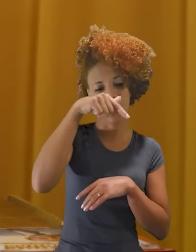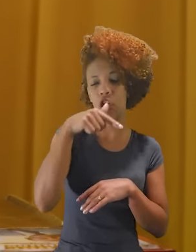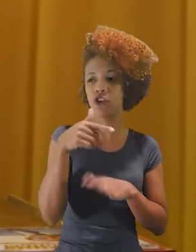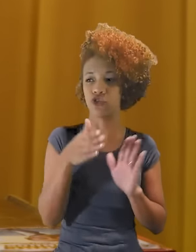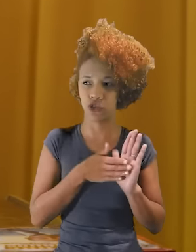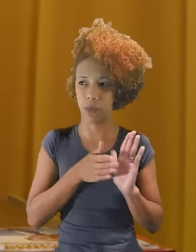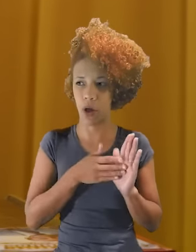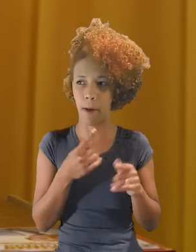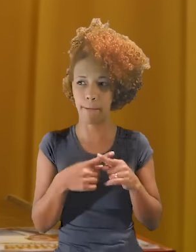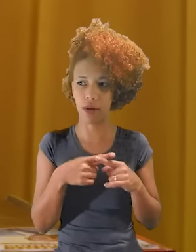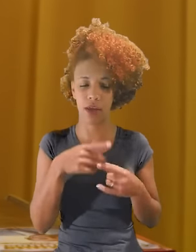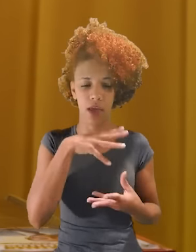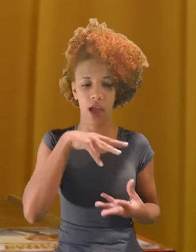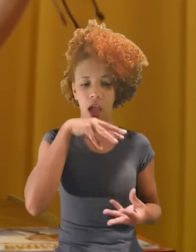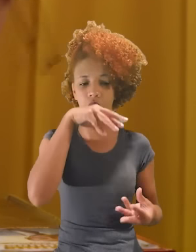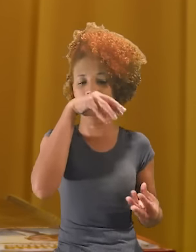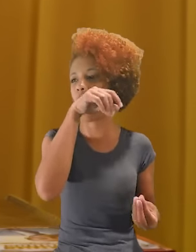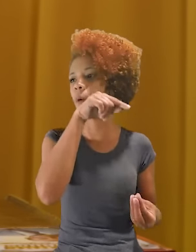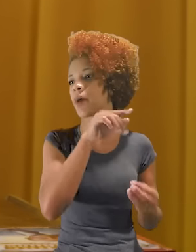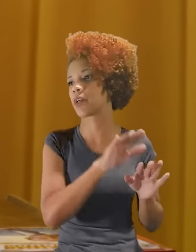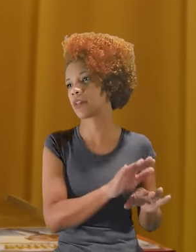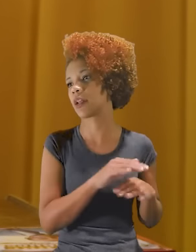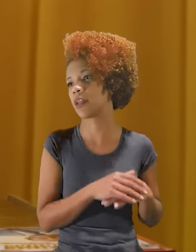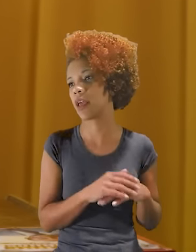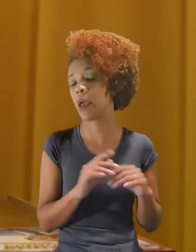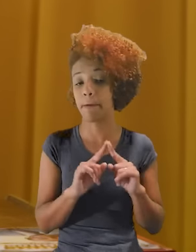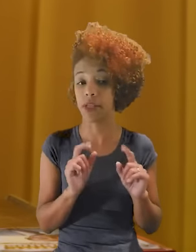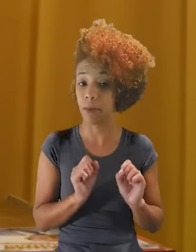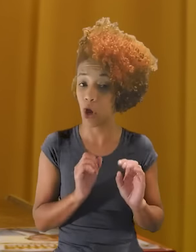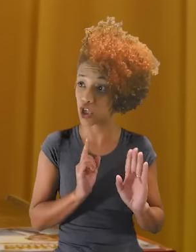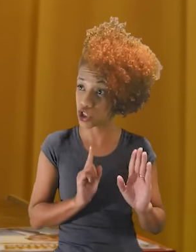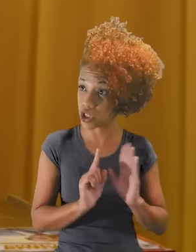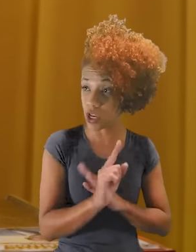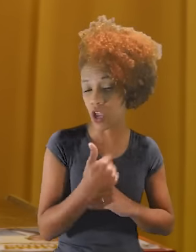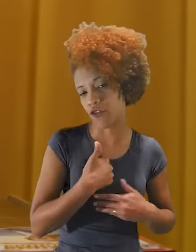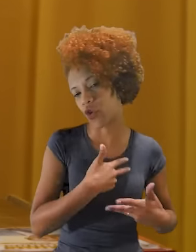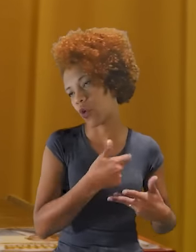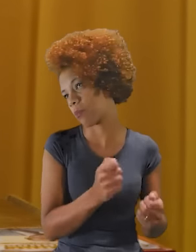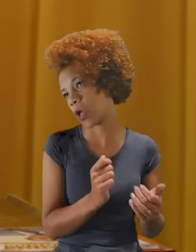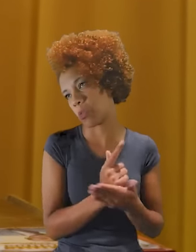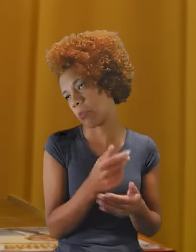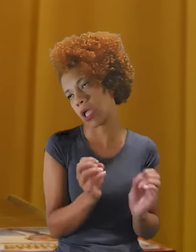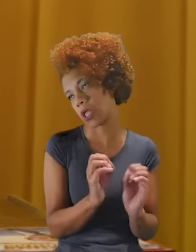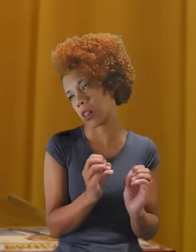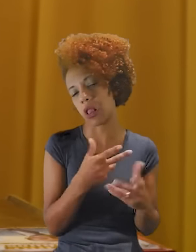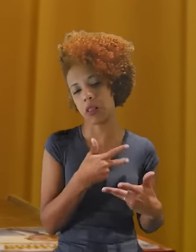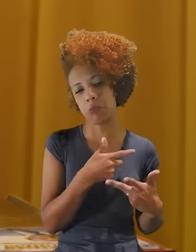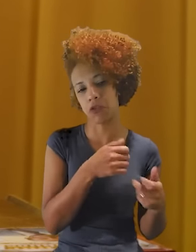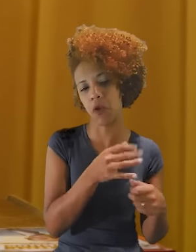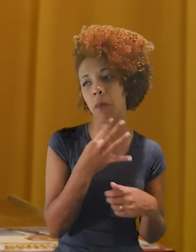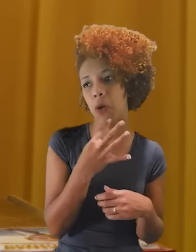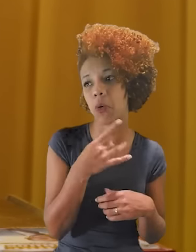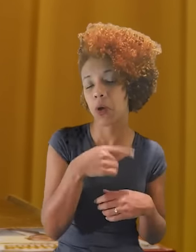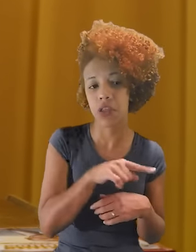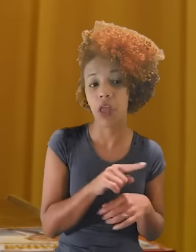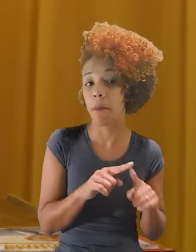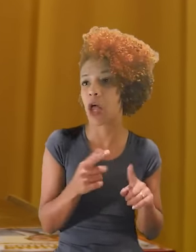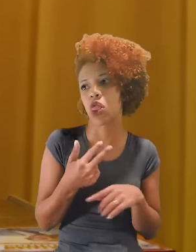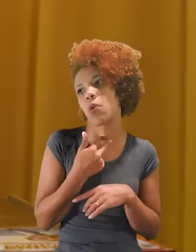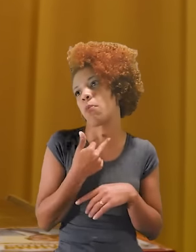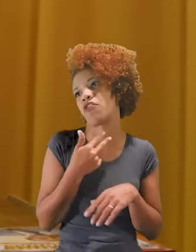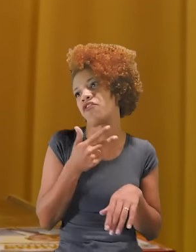deixam de propósito pra dizer que a alma do Disney tá ali, que ele tá... Você pode entrar, eu fui como convidado, né? Então assim, eu não paguei, eles me levaram lá tal pra conhecer, mas você